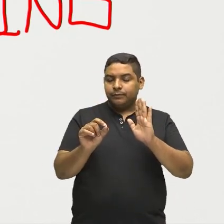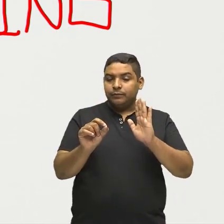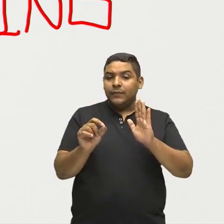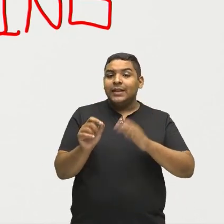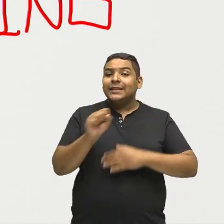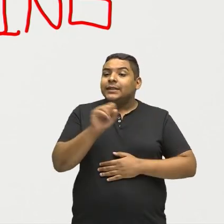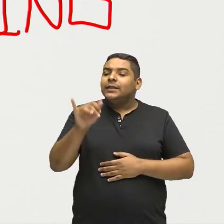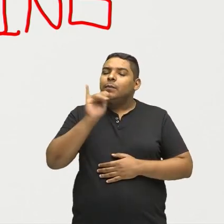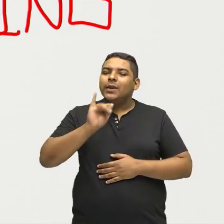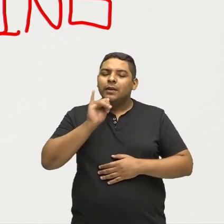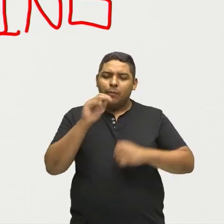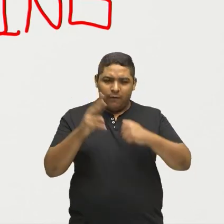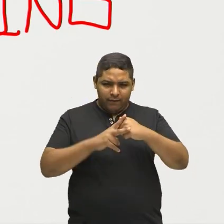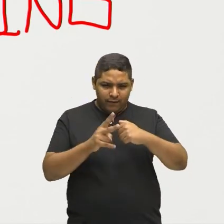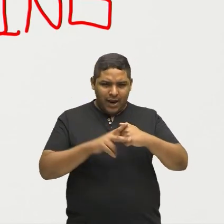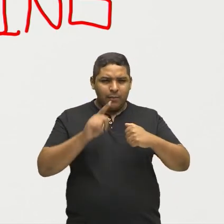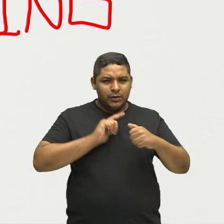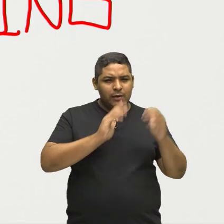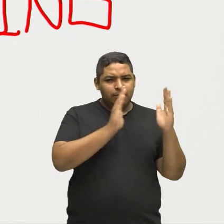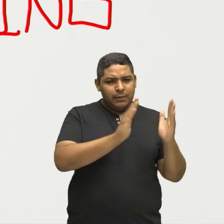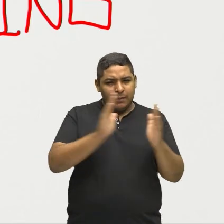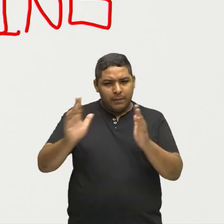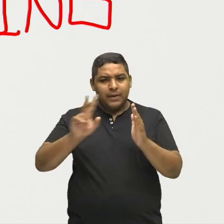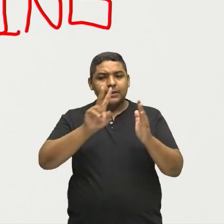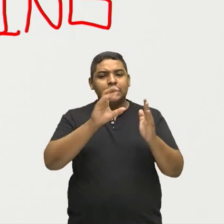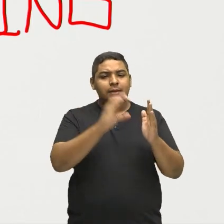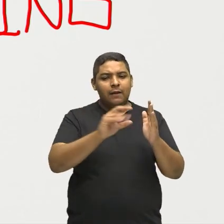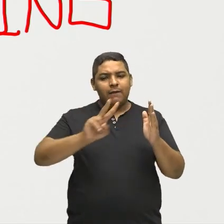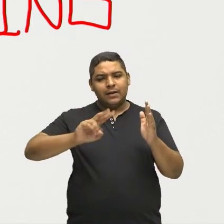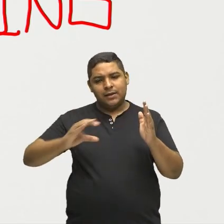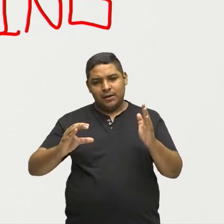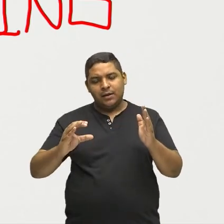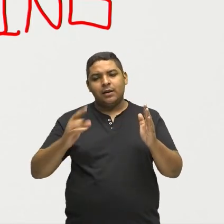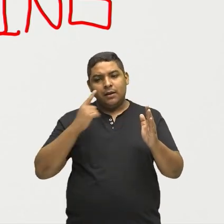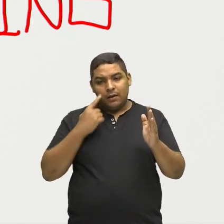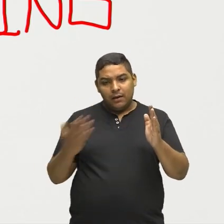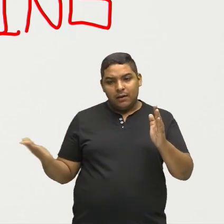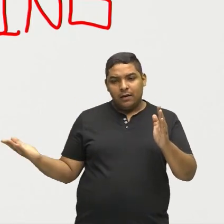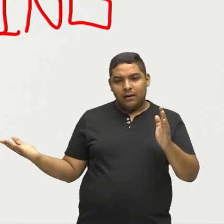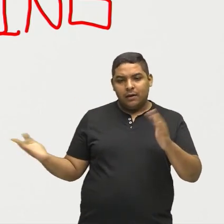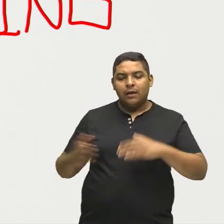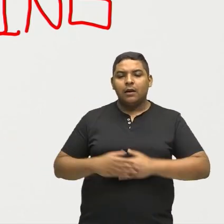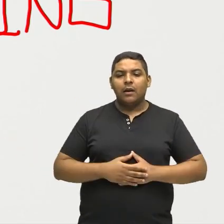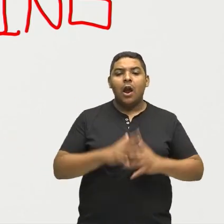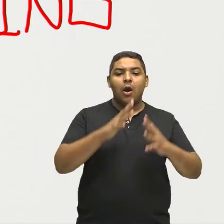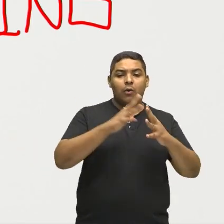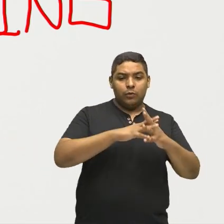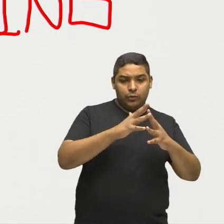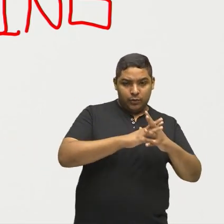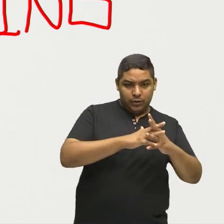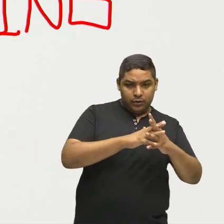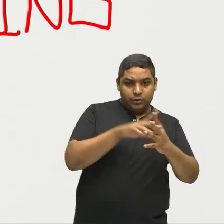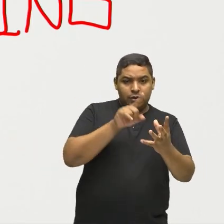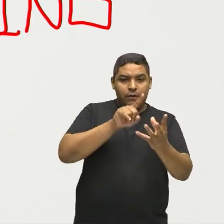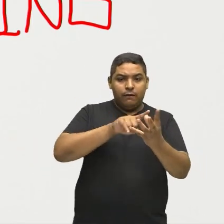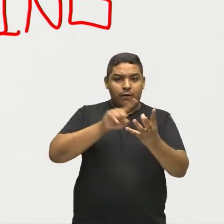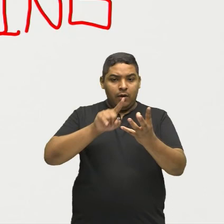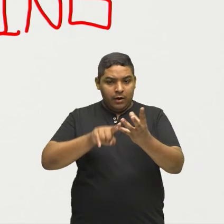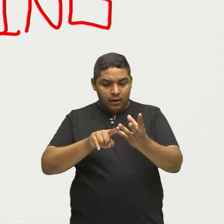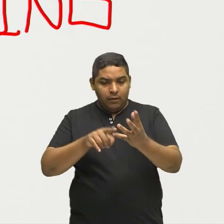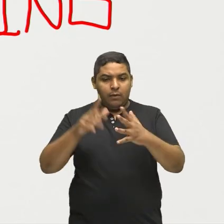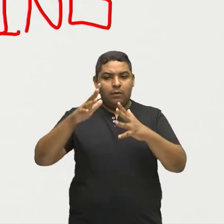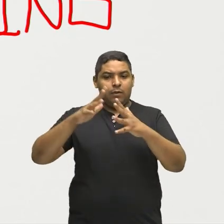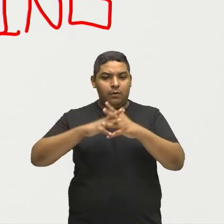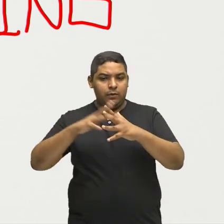numa sequência que a gente chama de CVC, que é consoante, ó, o R consoante, V